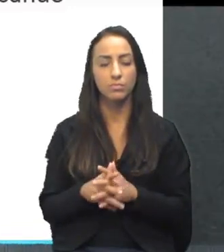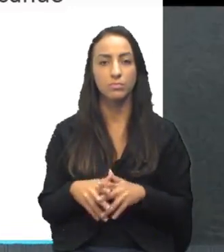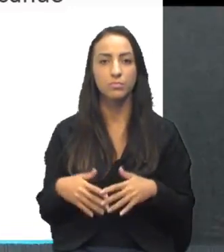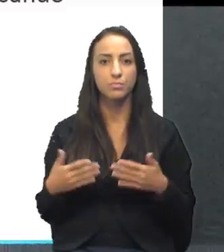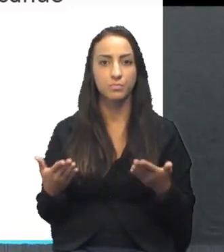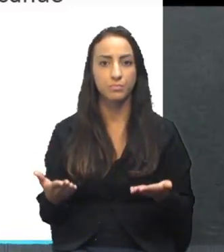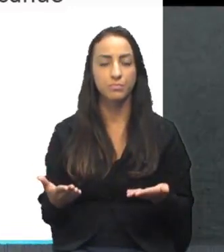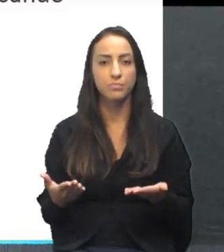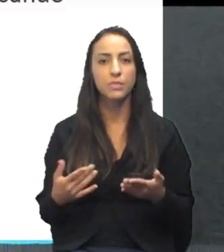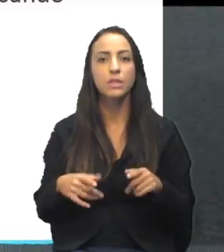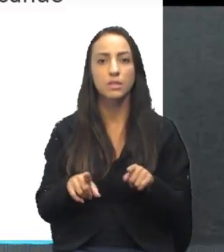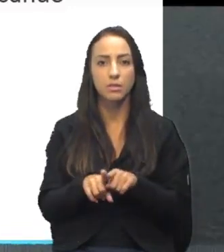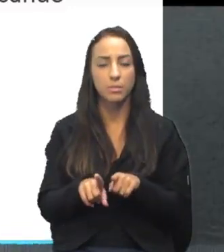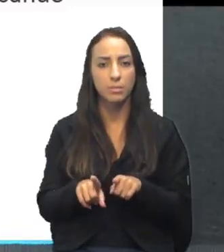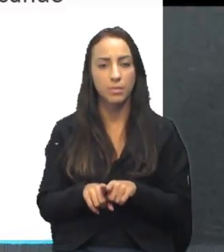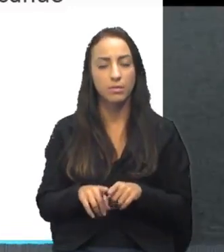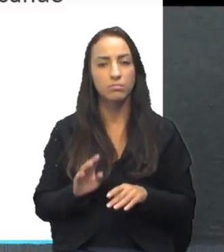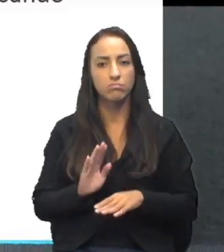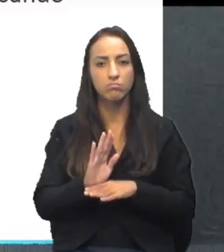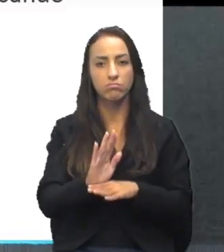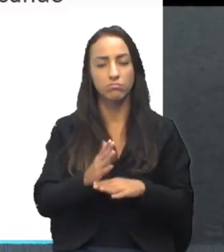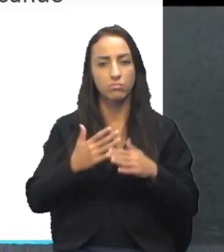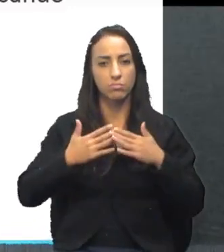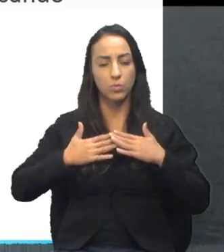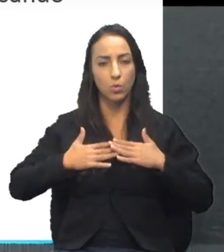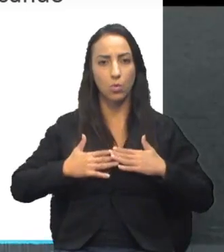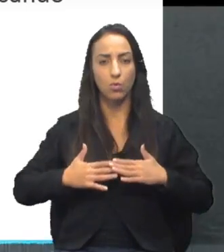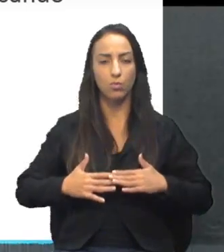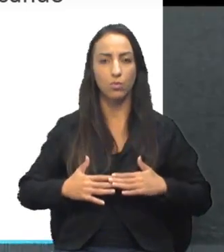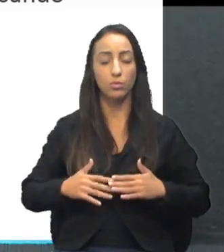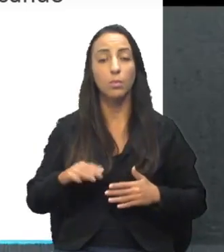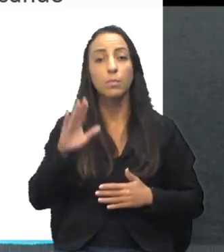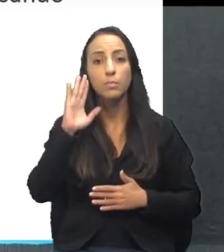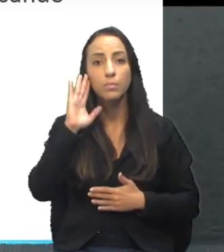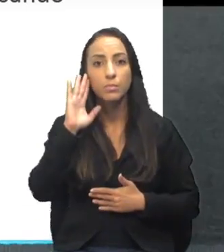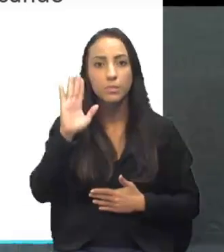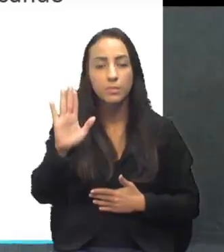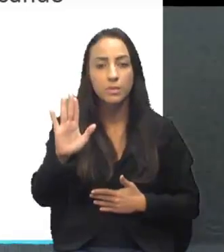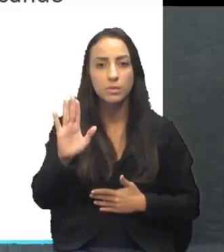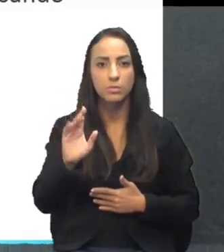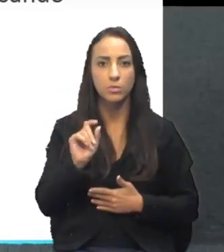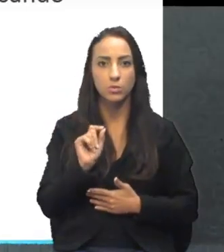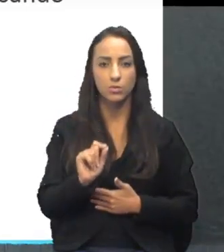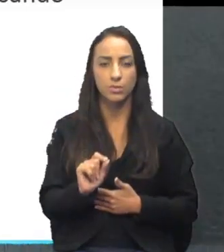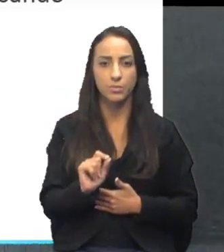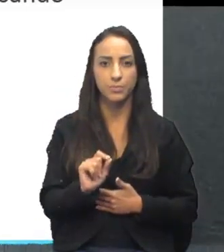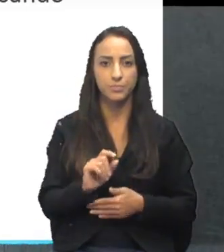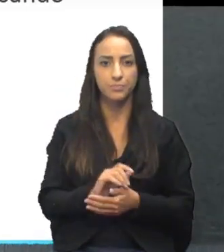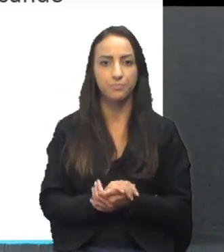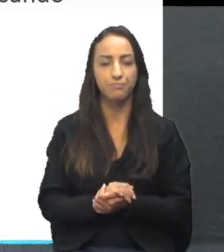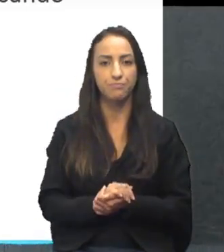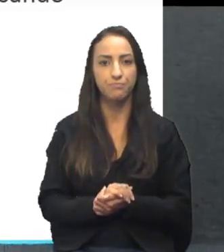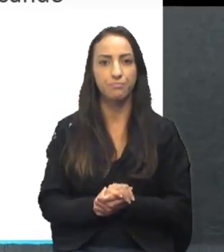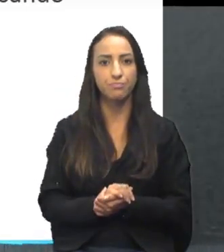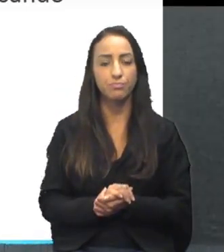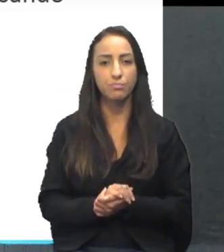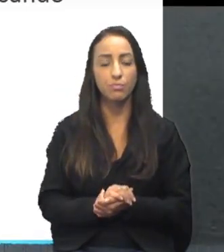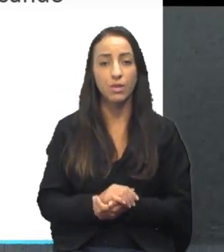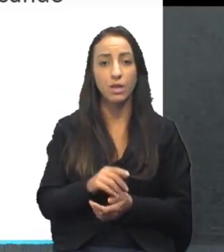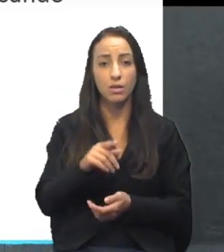Portanto, é uma das posições também de conforto, principalmente quando